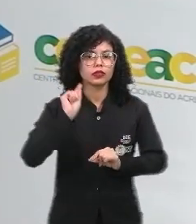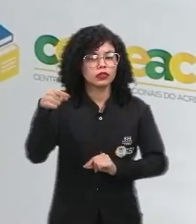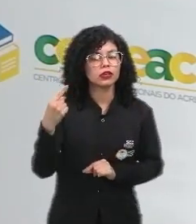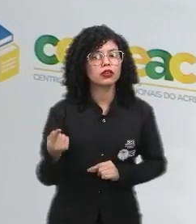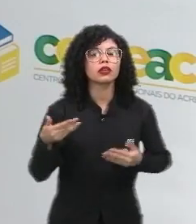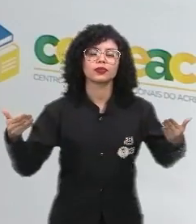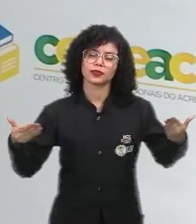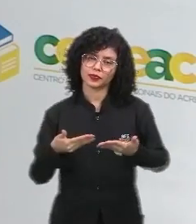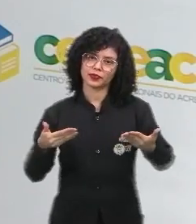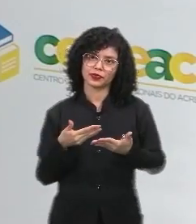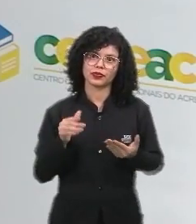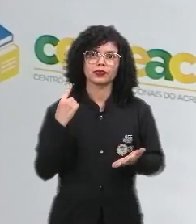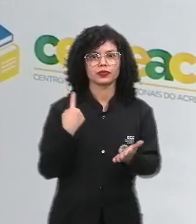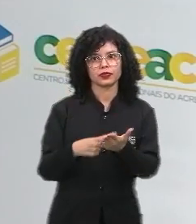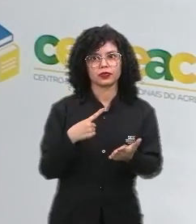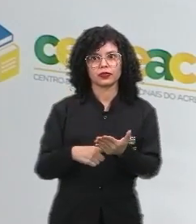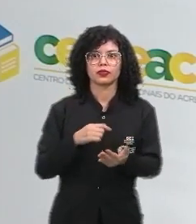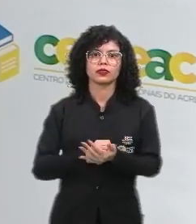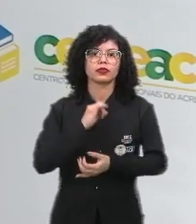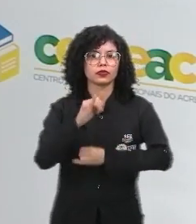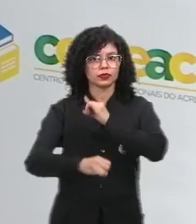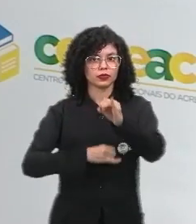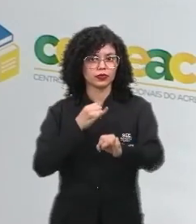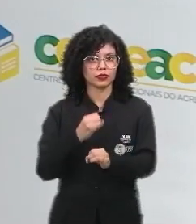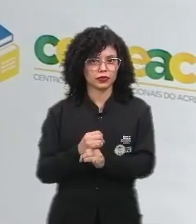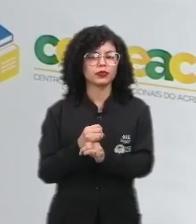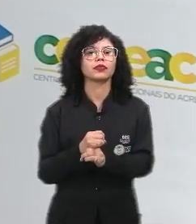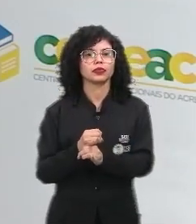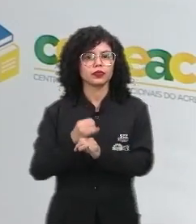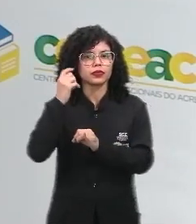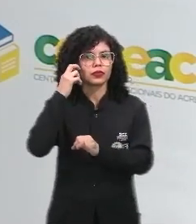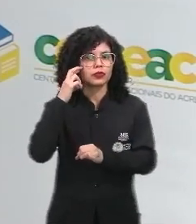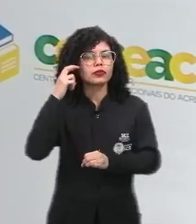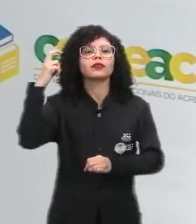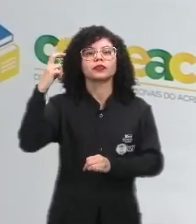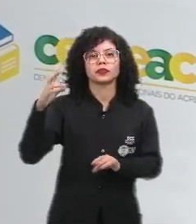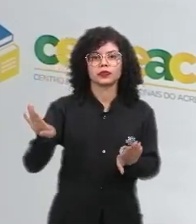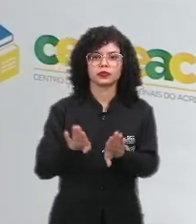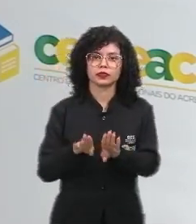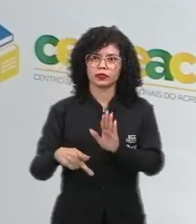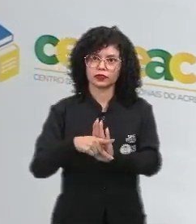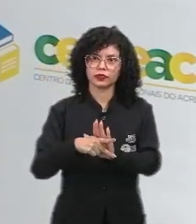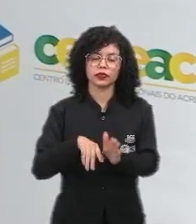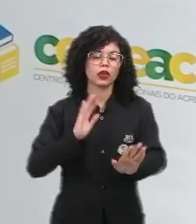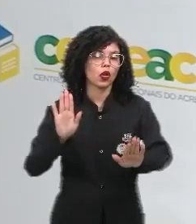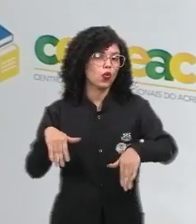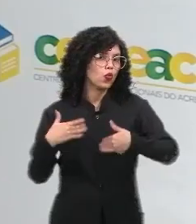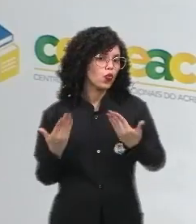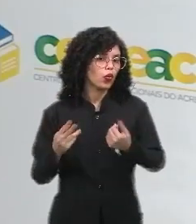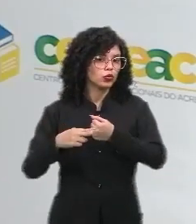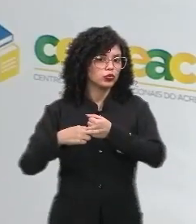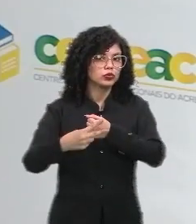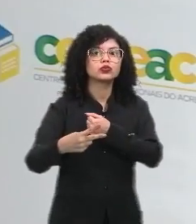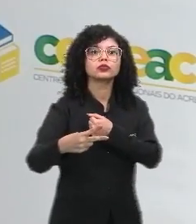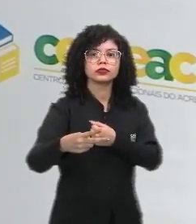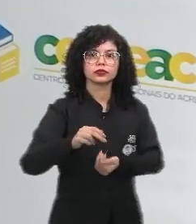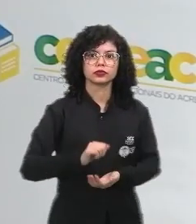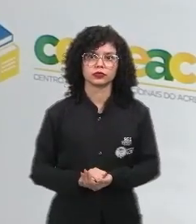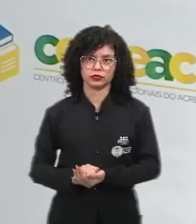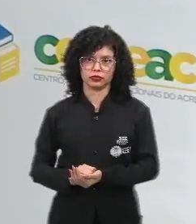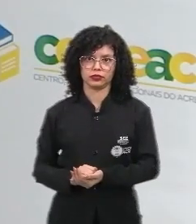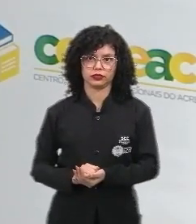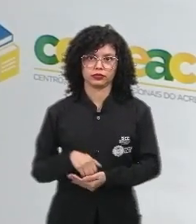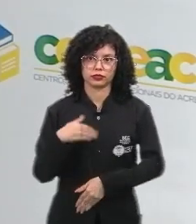nós estamos, marcada pela inteligência artificial, dentre outras. Quais são, então, as consequências